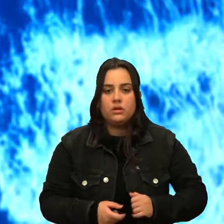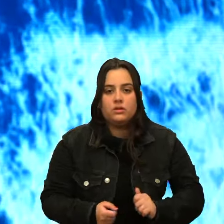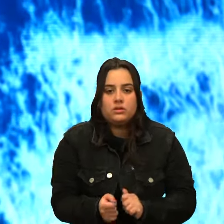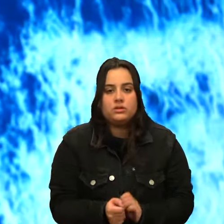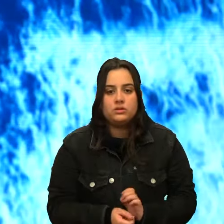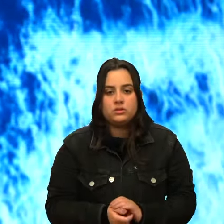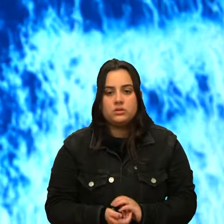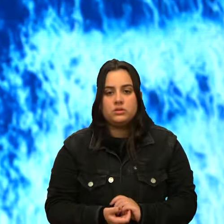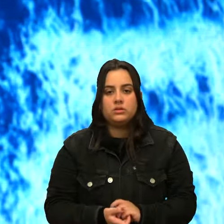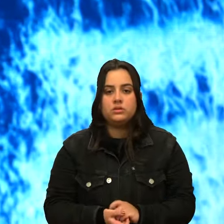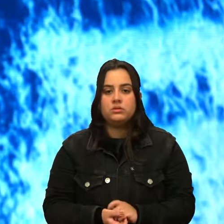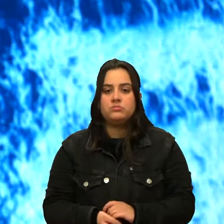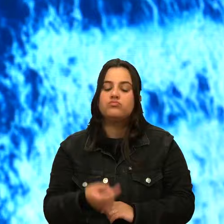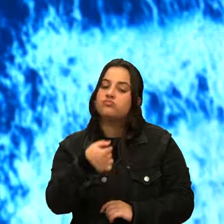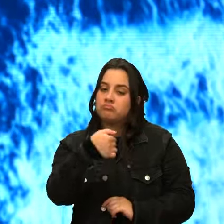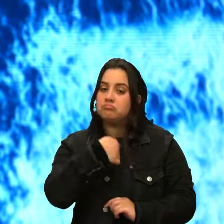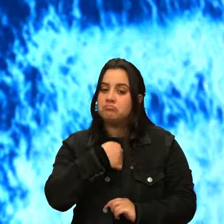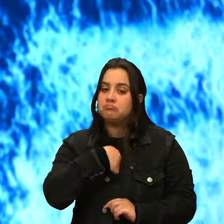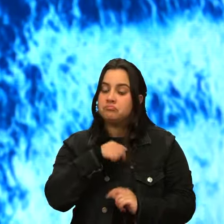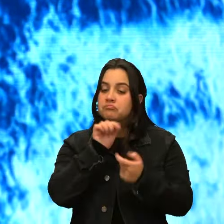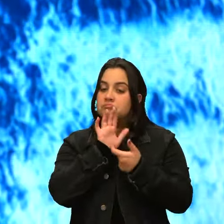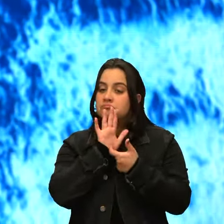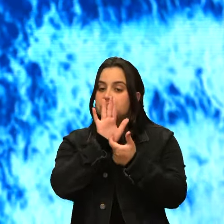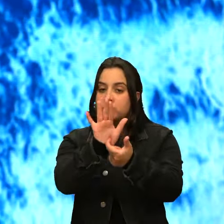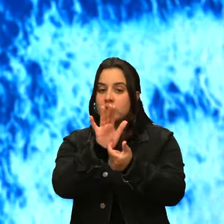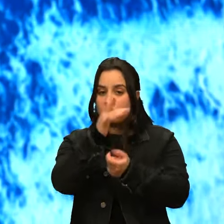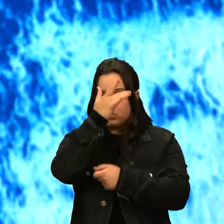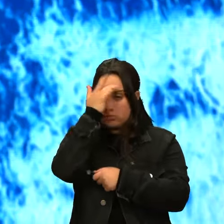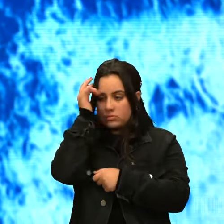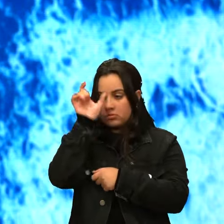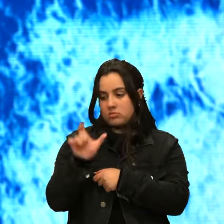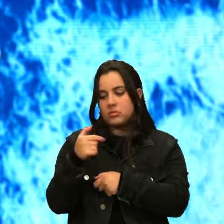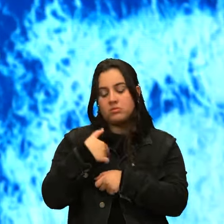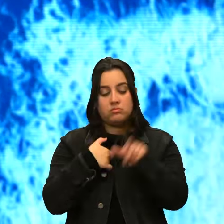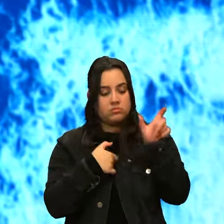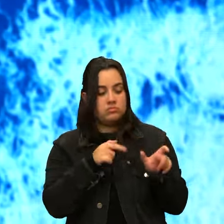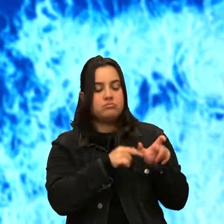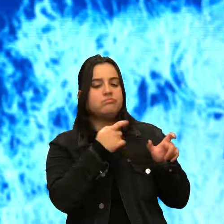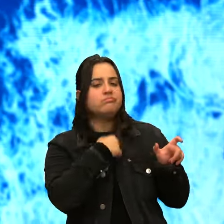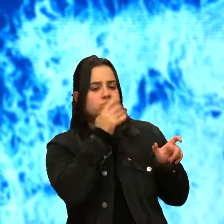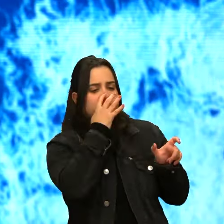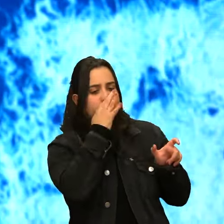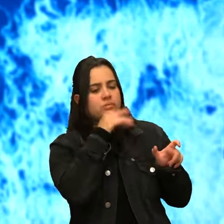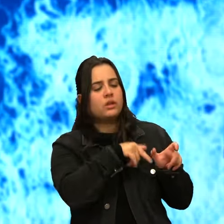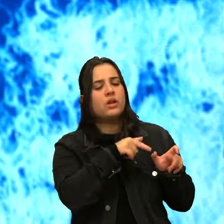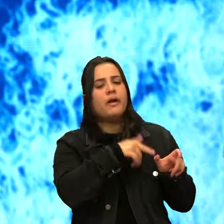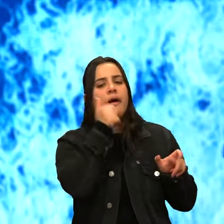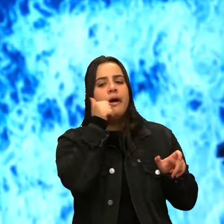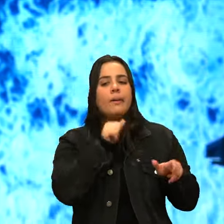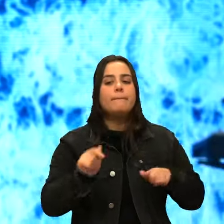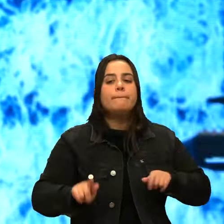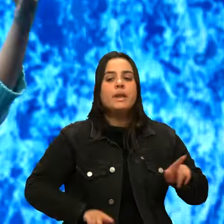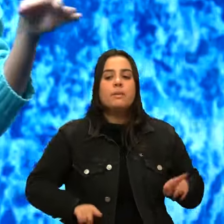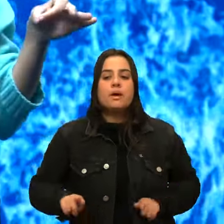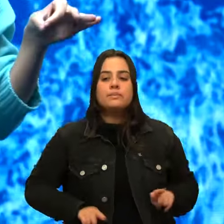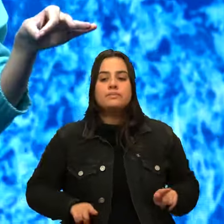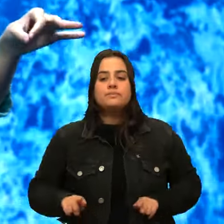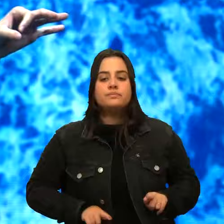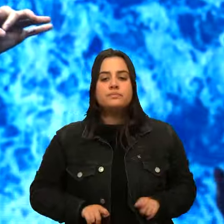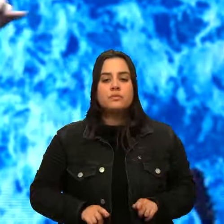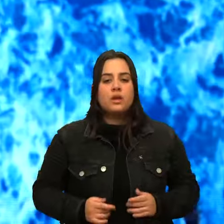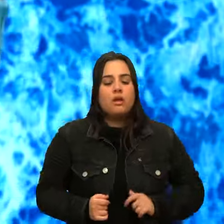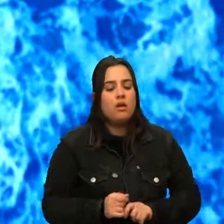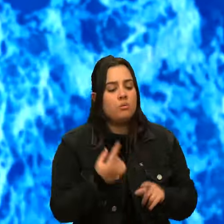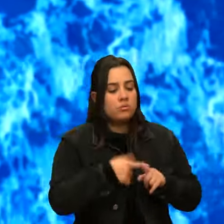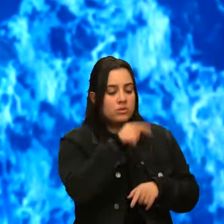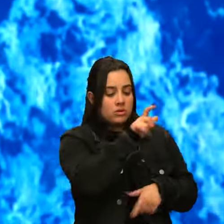compartilhar uma pessoa que eu admiro. Eu admiro muito uma prima minha, porque ela é uma pessoa íntegra.